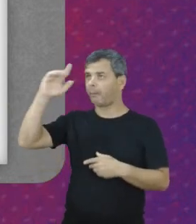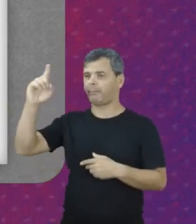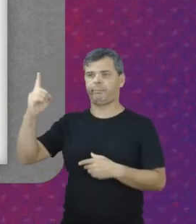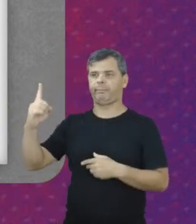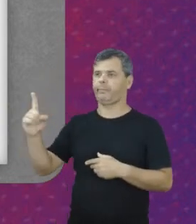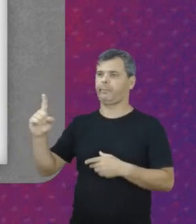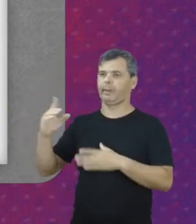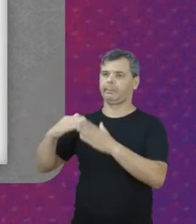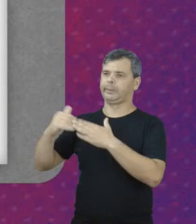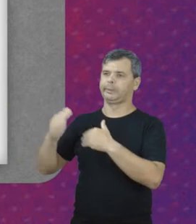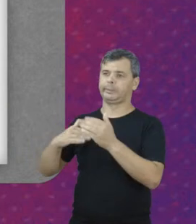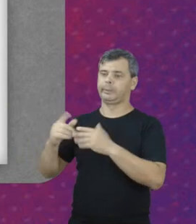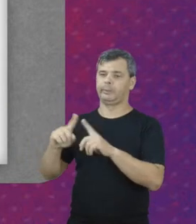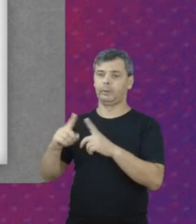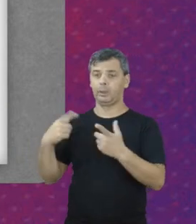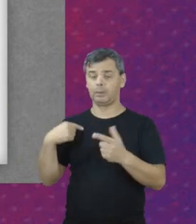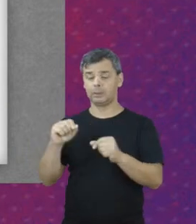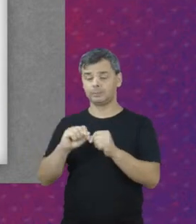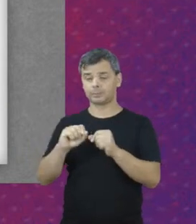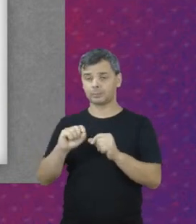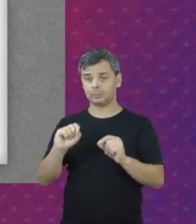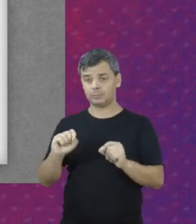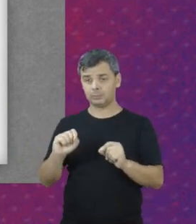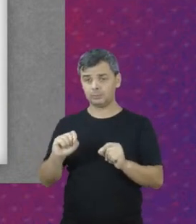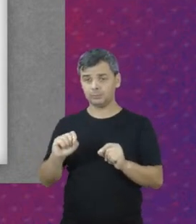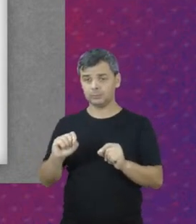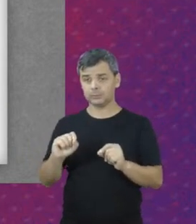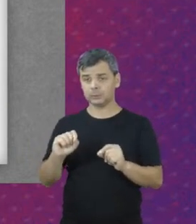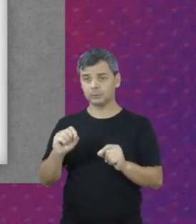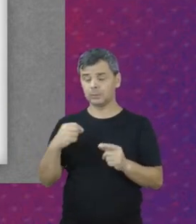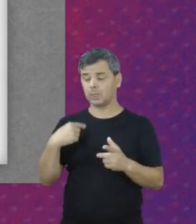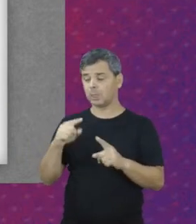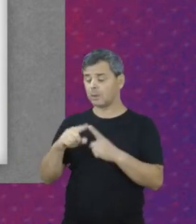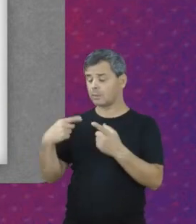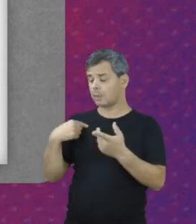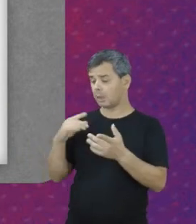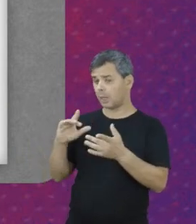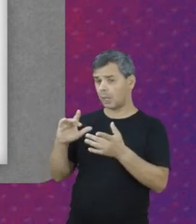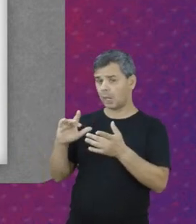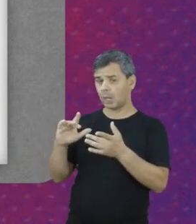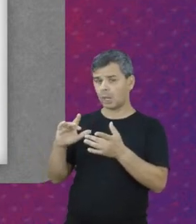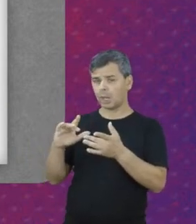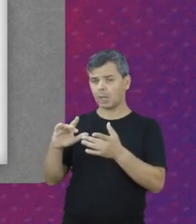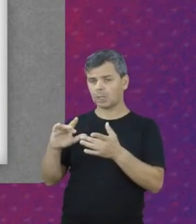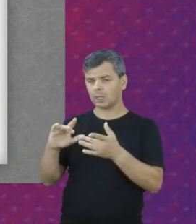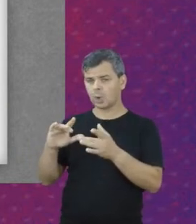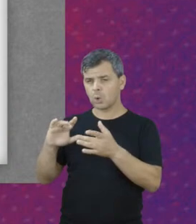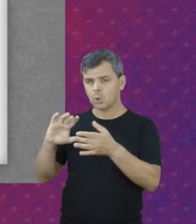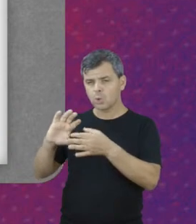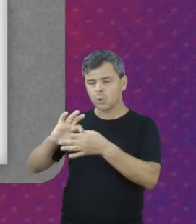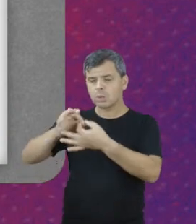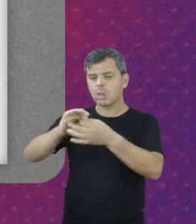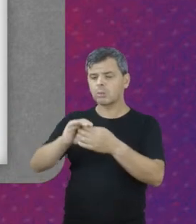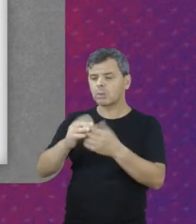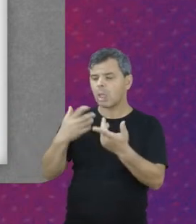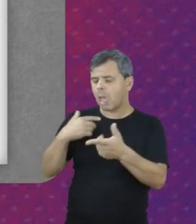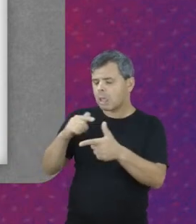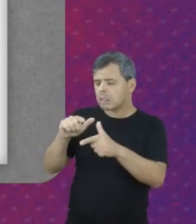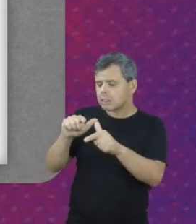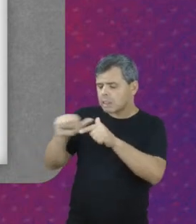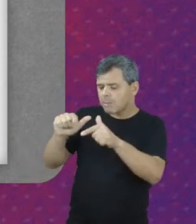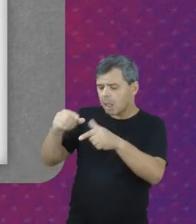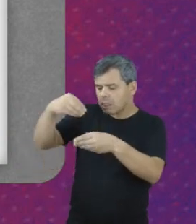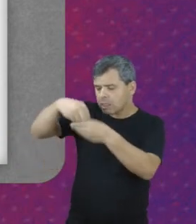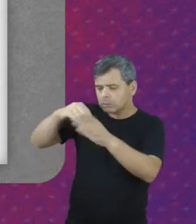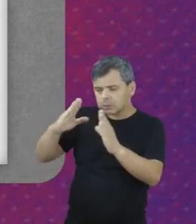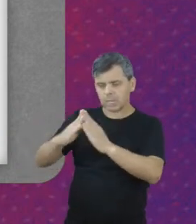uma profissão que não seja aquela que esteja ligada a questões do trabalho doméstico. Para a mulher